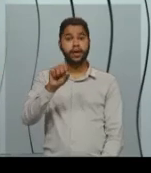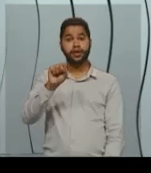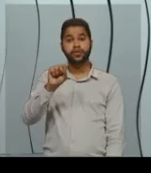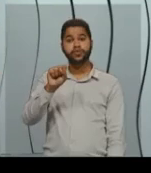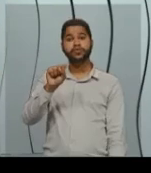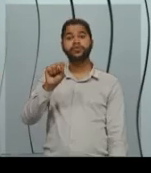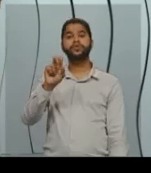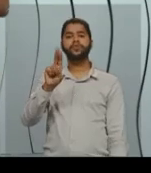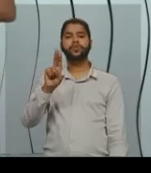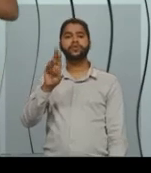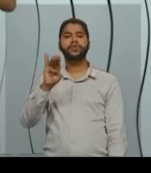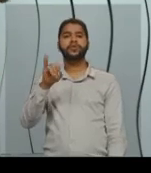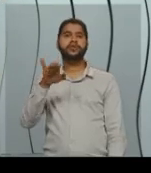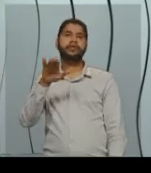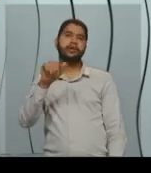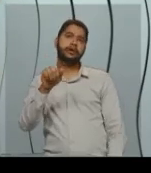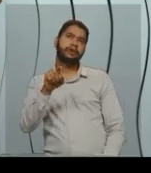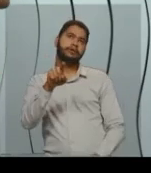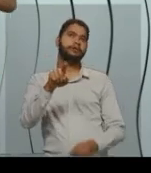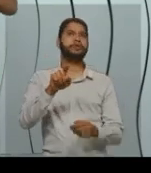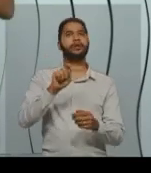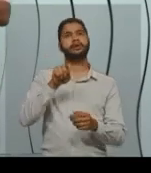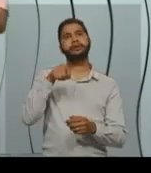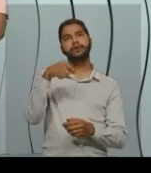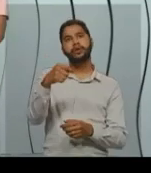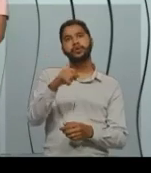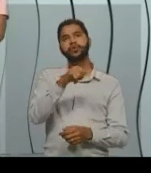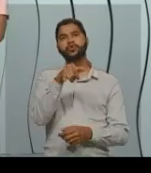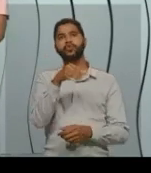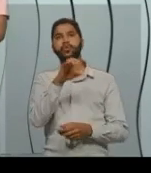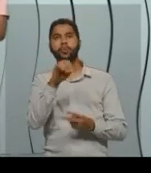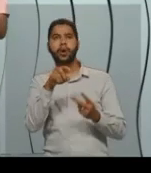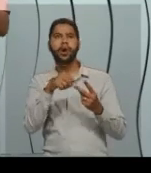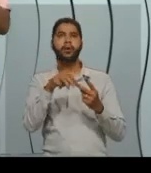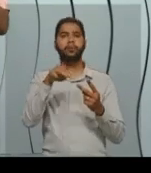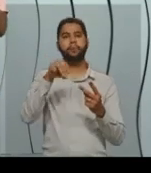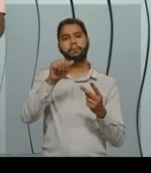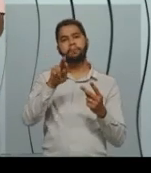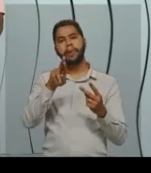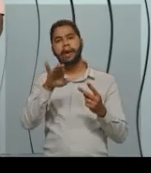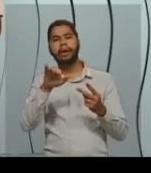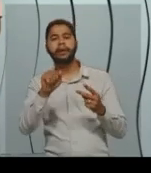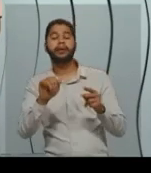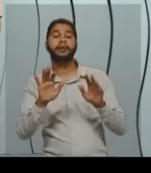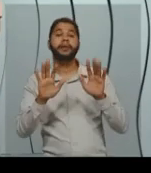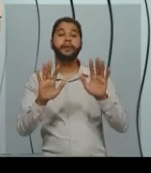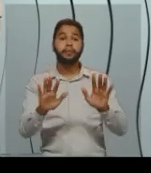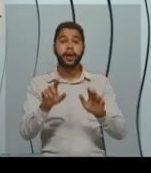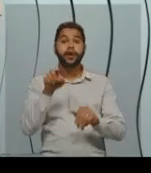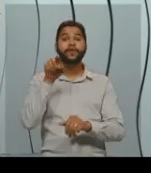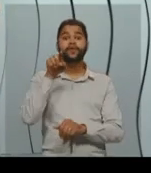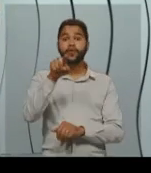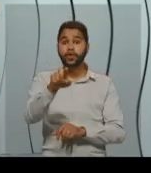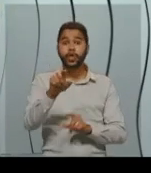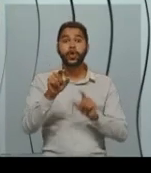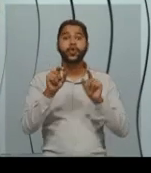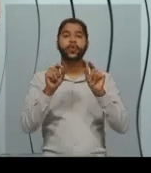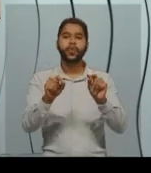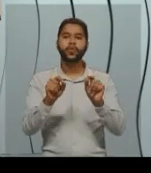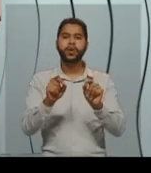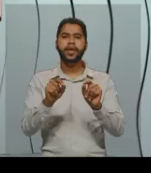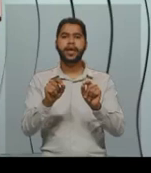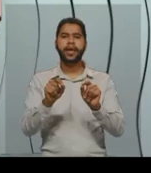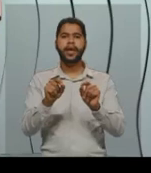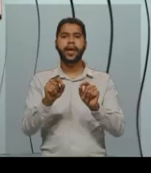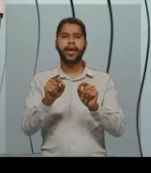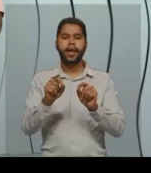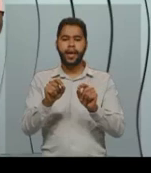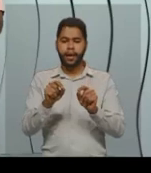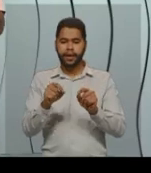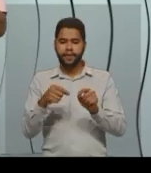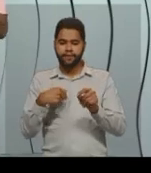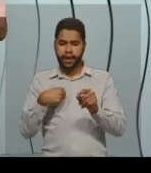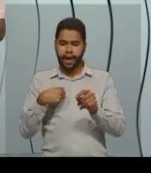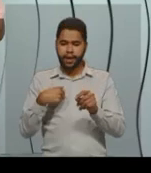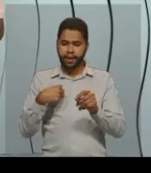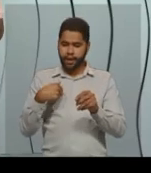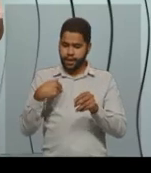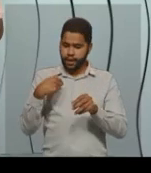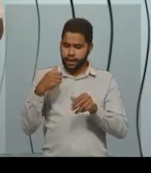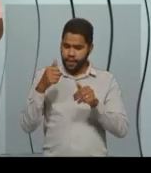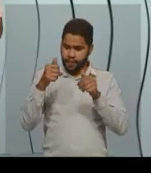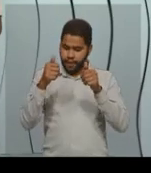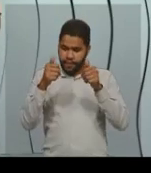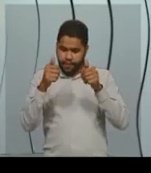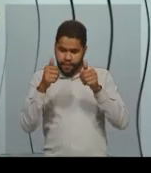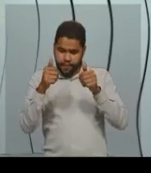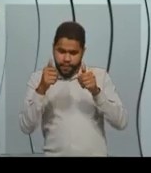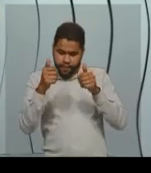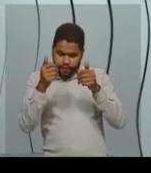enquanto João, enquanto Maria, enquanto Francisco. Só que você é formatado por uma substância